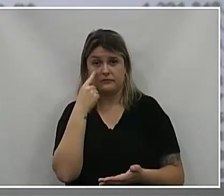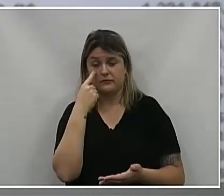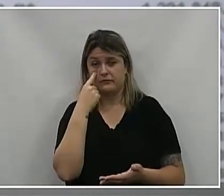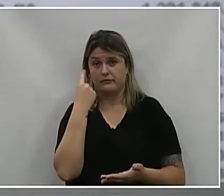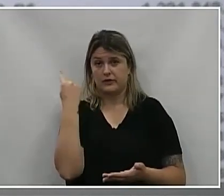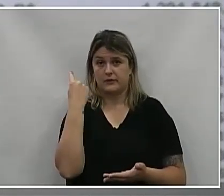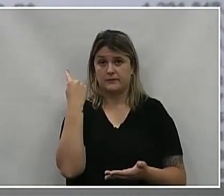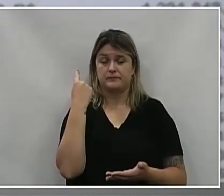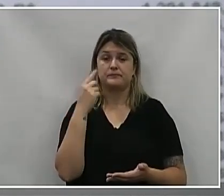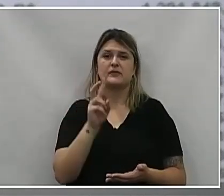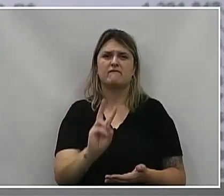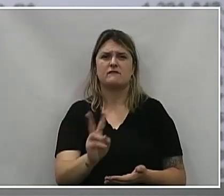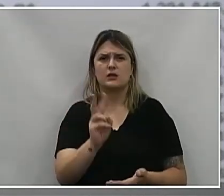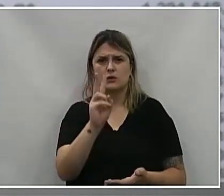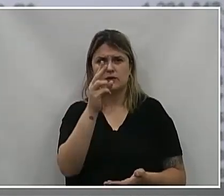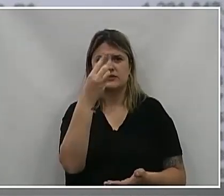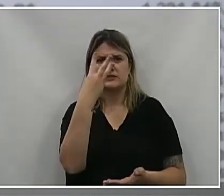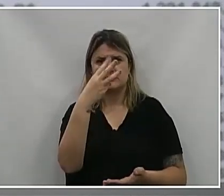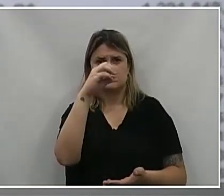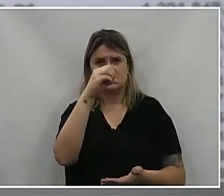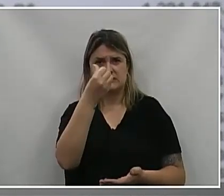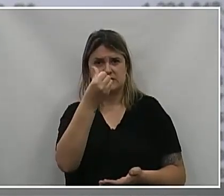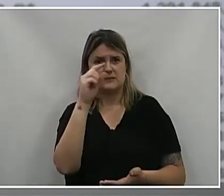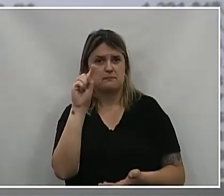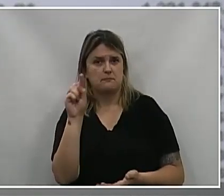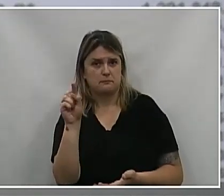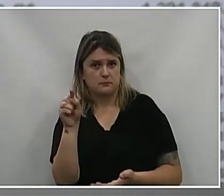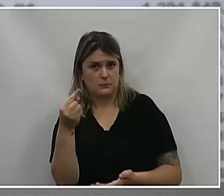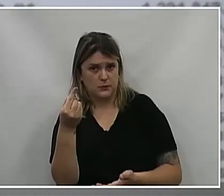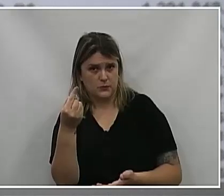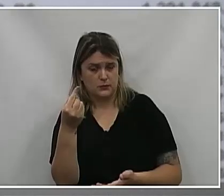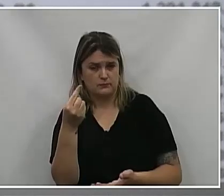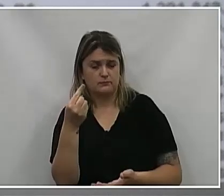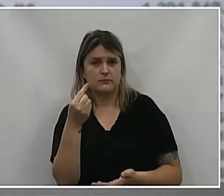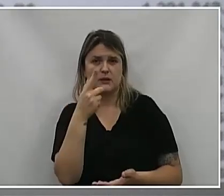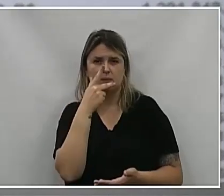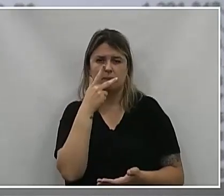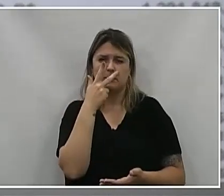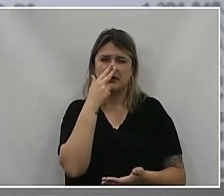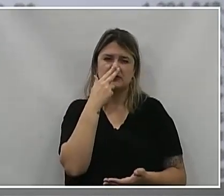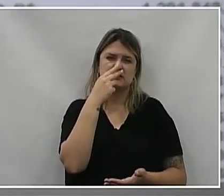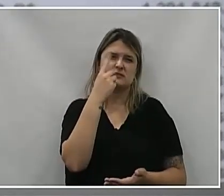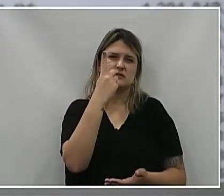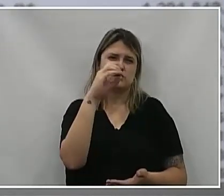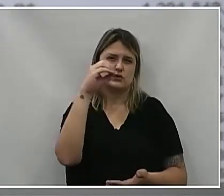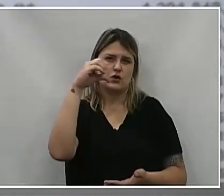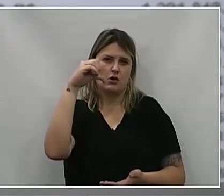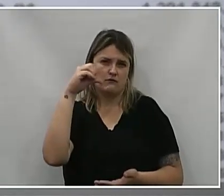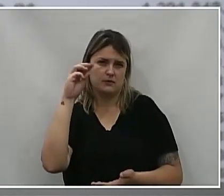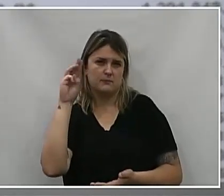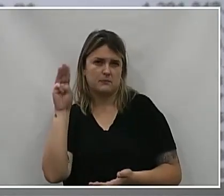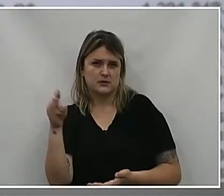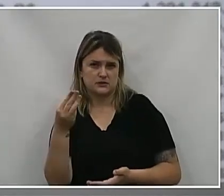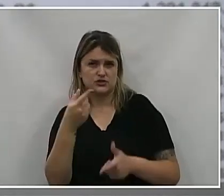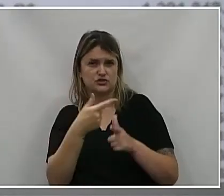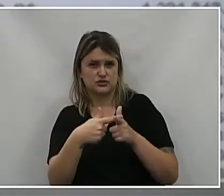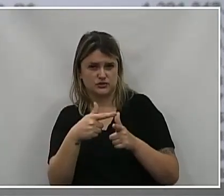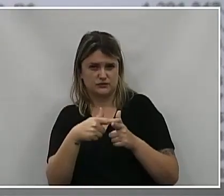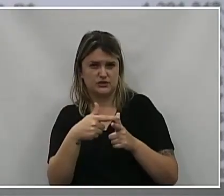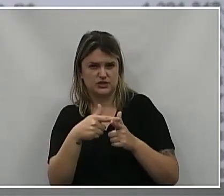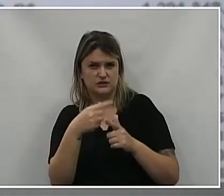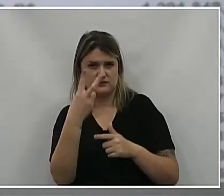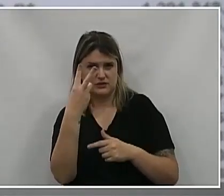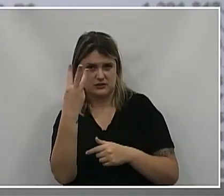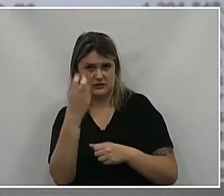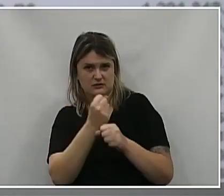que aquele valor de 396 mil, que é os 109 milhões, a gente dividir isso por 276 meses,